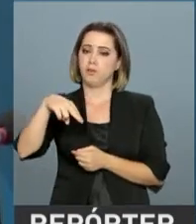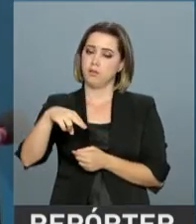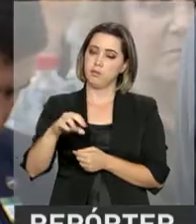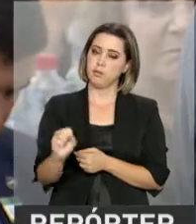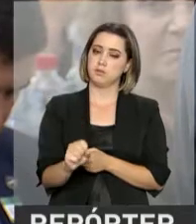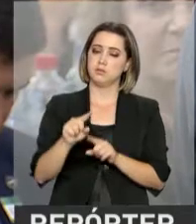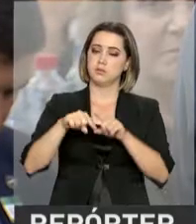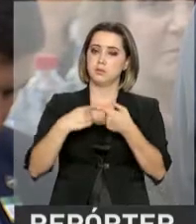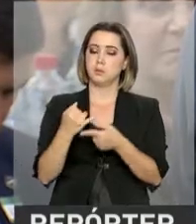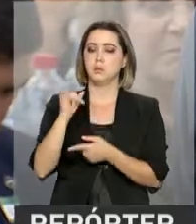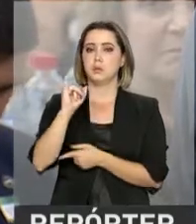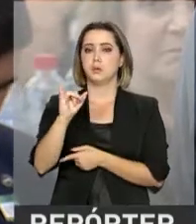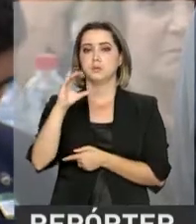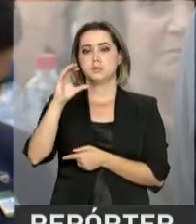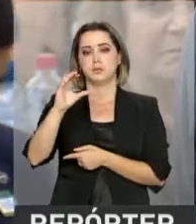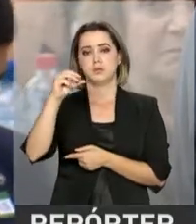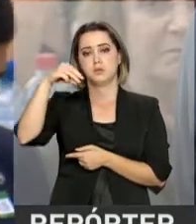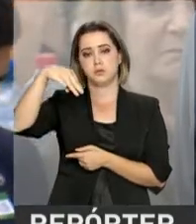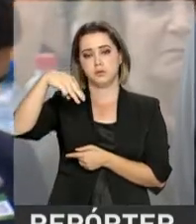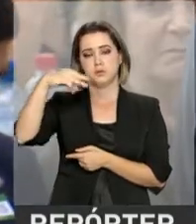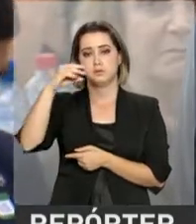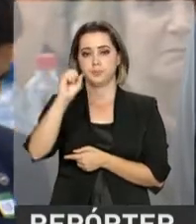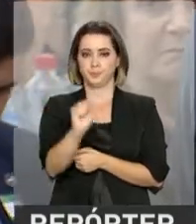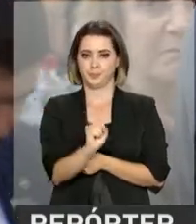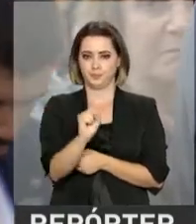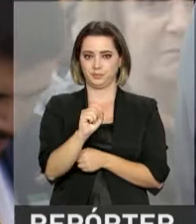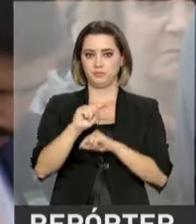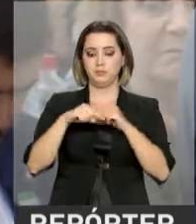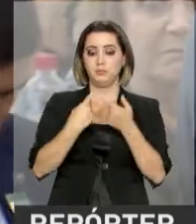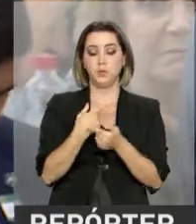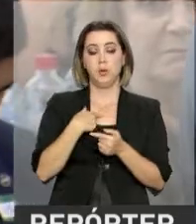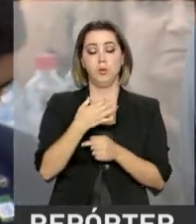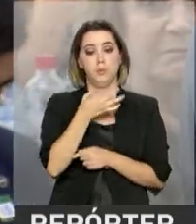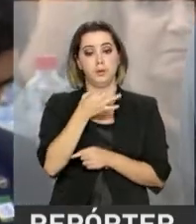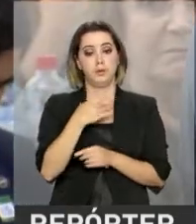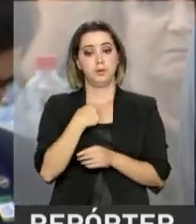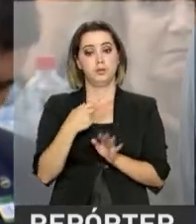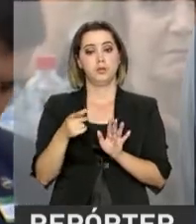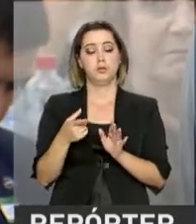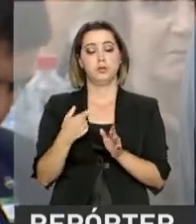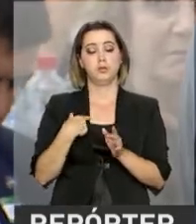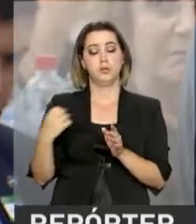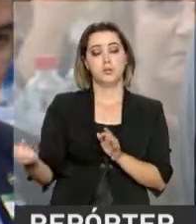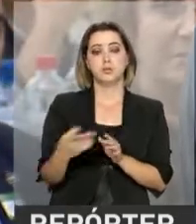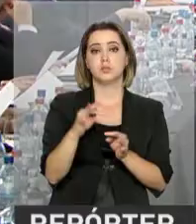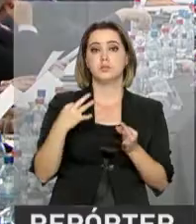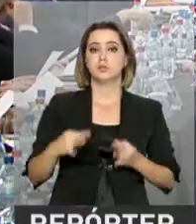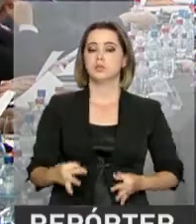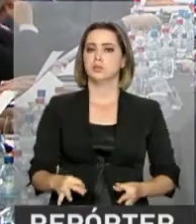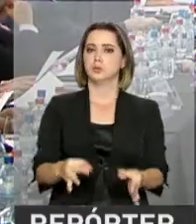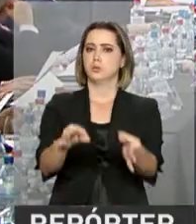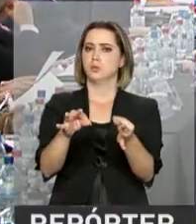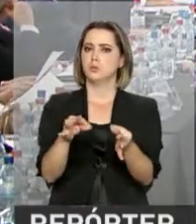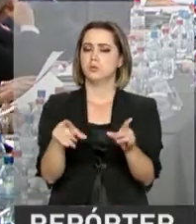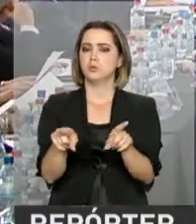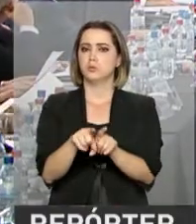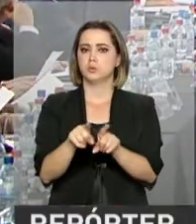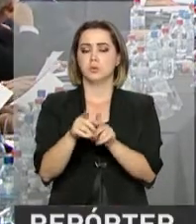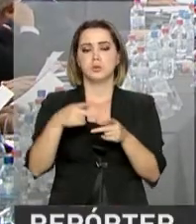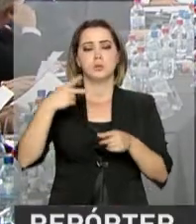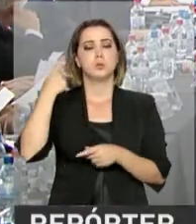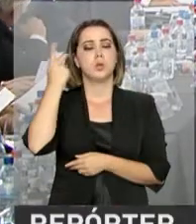receber para educação básica colegiado sugere a criação de infraestrutura digital nas escolas uma política